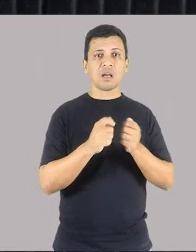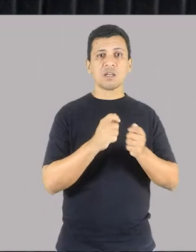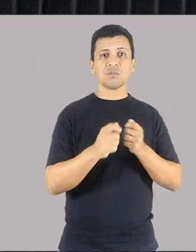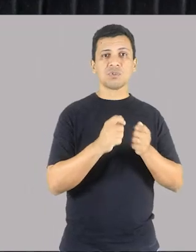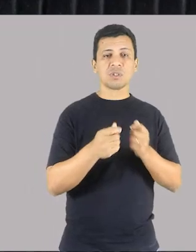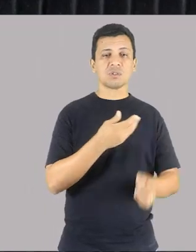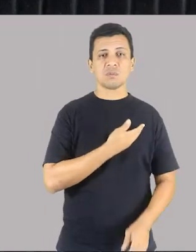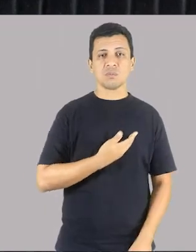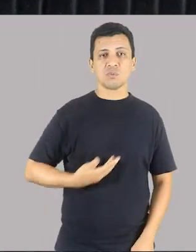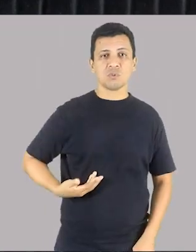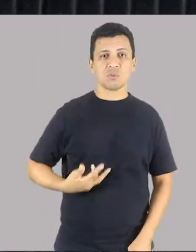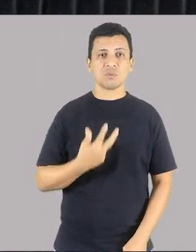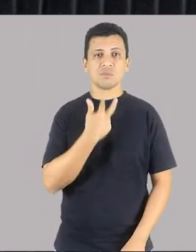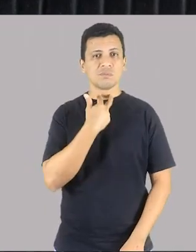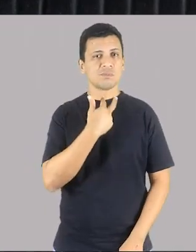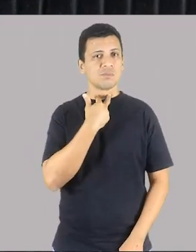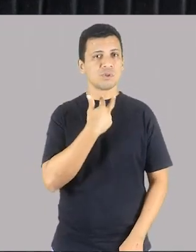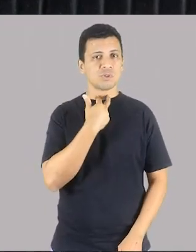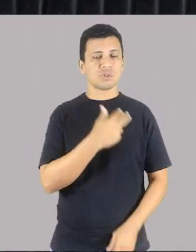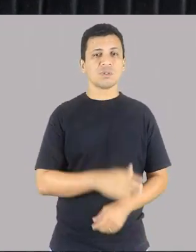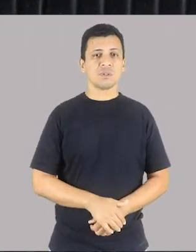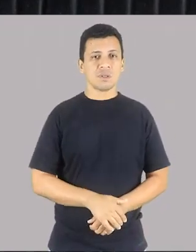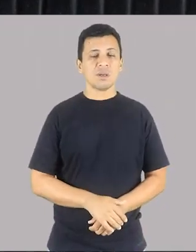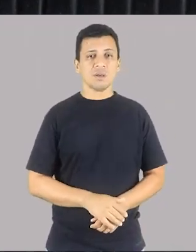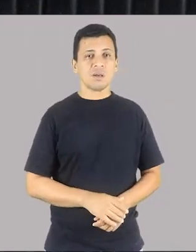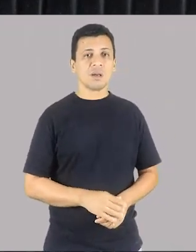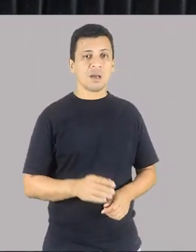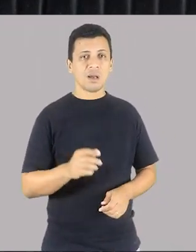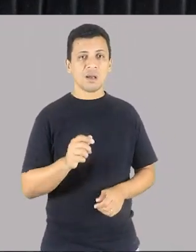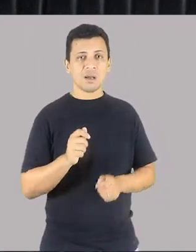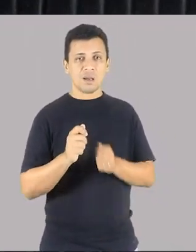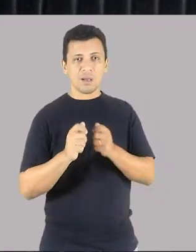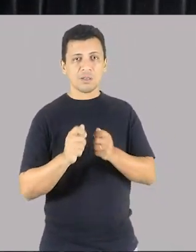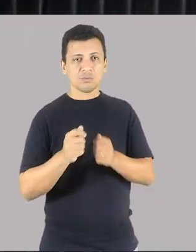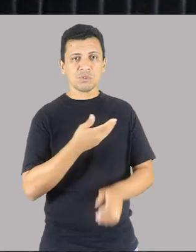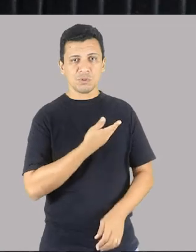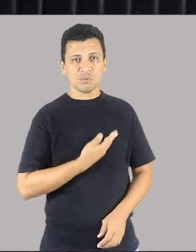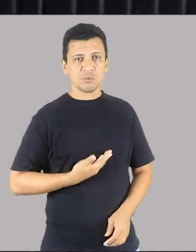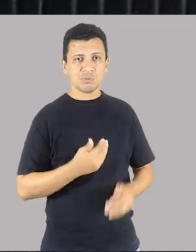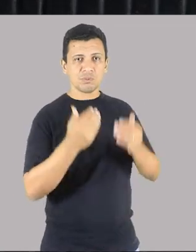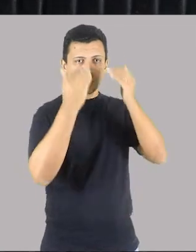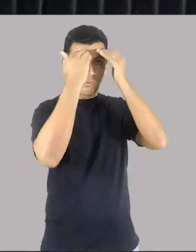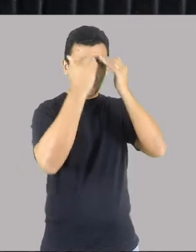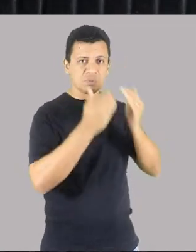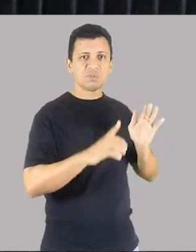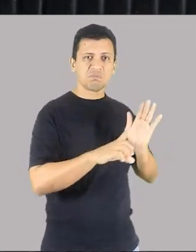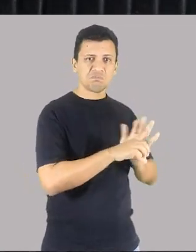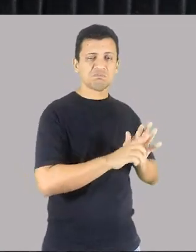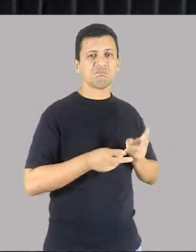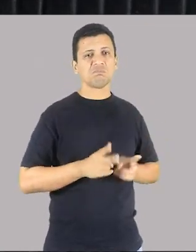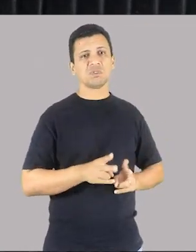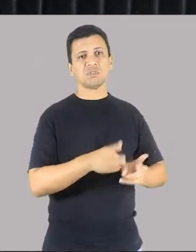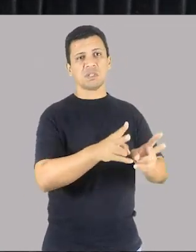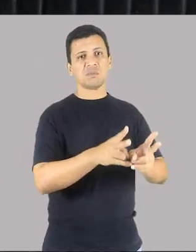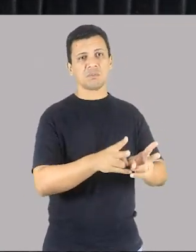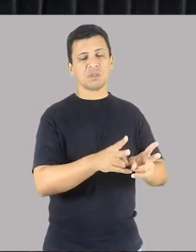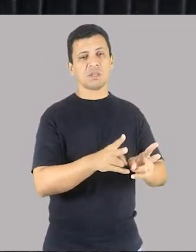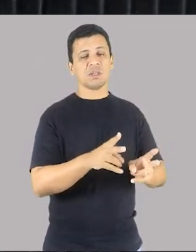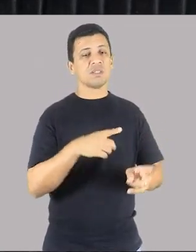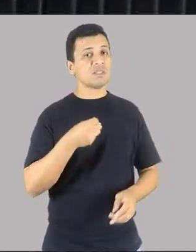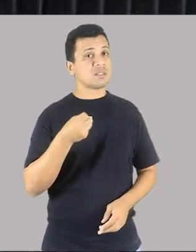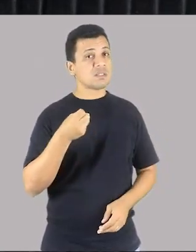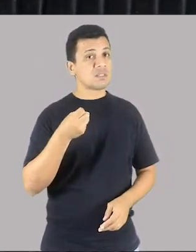entanto, para a administração pública não é bem assim. Naquilo que a lei omite, naquilo que a lei não trabalha, naquilo que a lei não